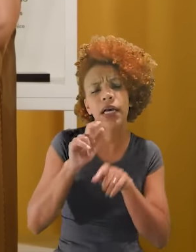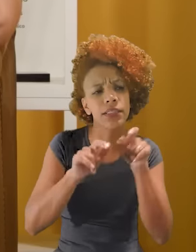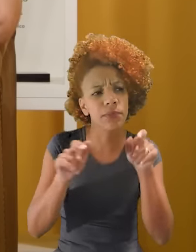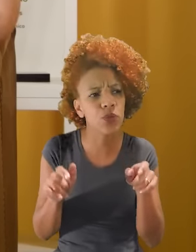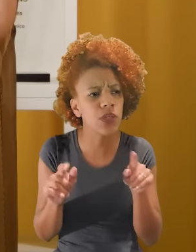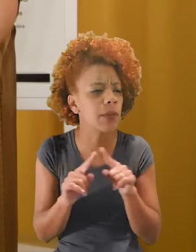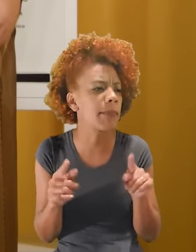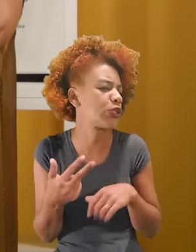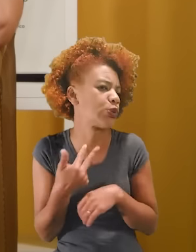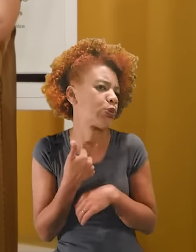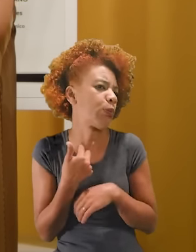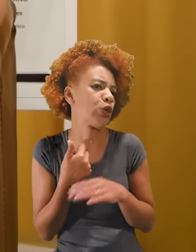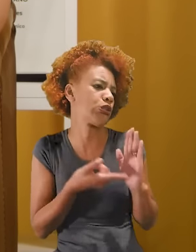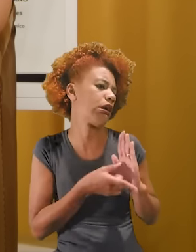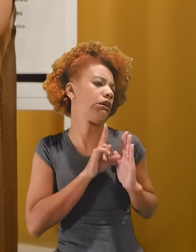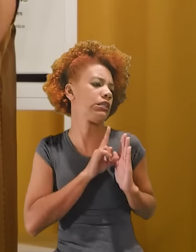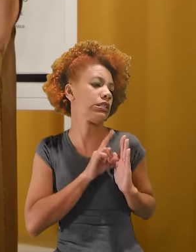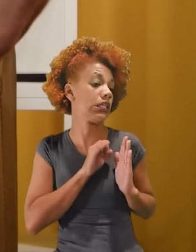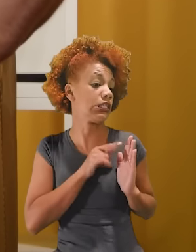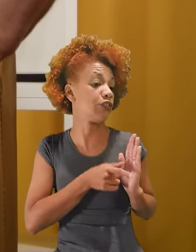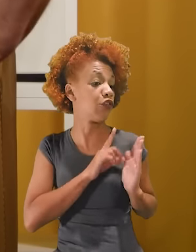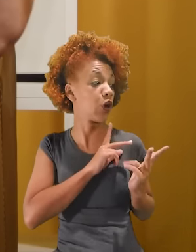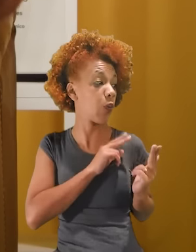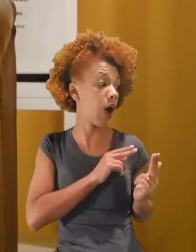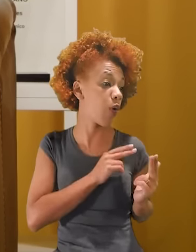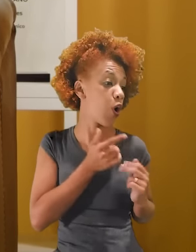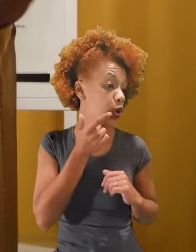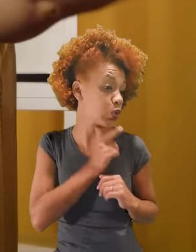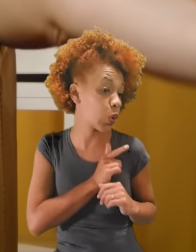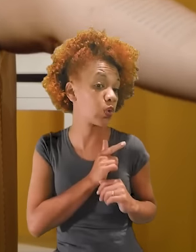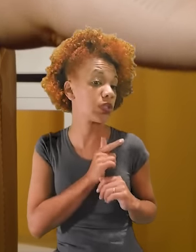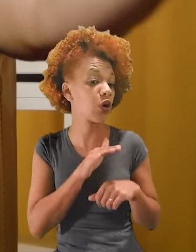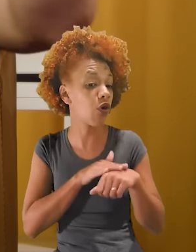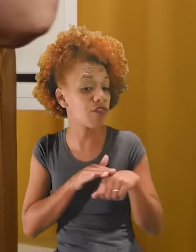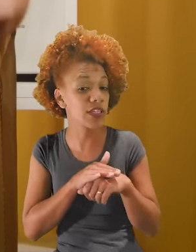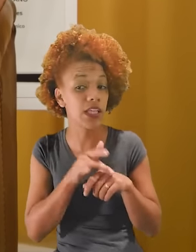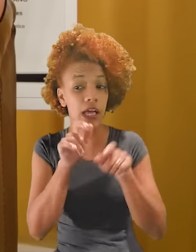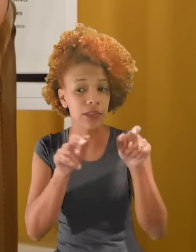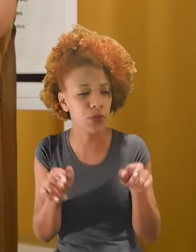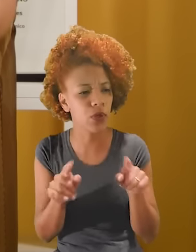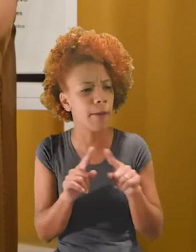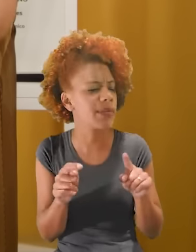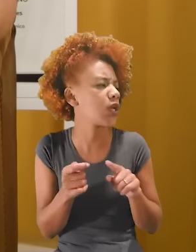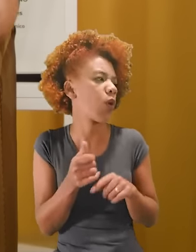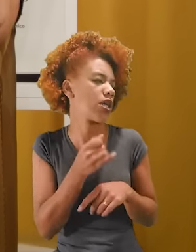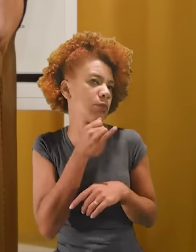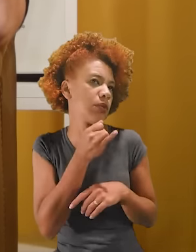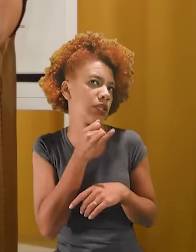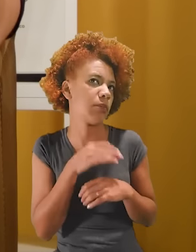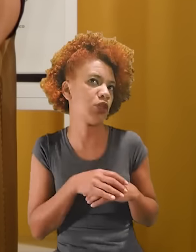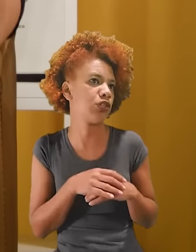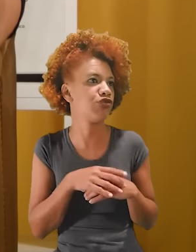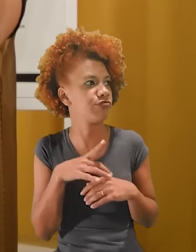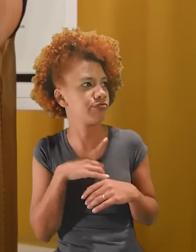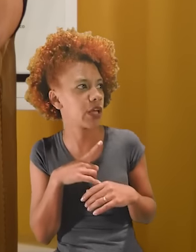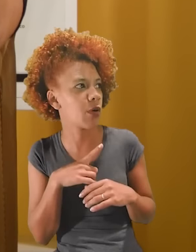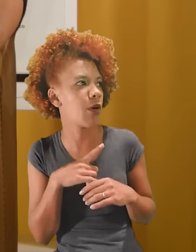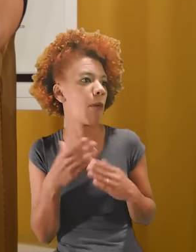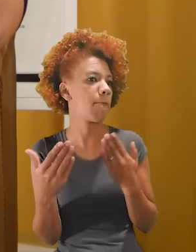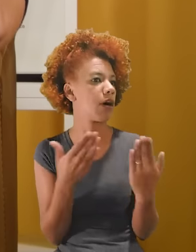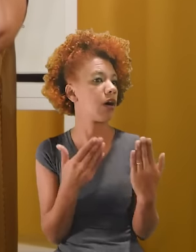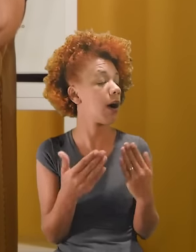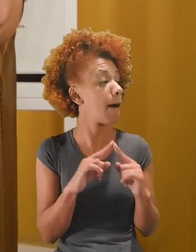gente. É isso aí. Eu não posso ser o que eu era antes. Porque se eu for o que eu era antes, eu não consigo falar pra tanta gente. Então, o Mickey virou quase como uma figura de proa.